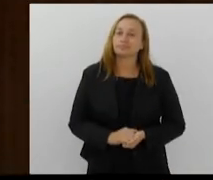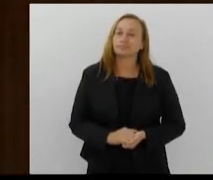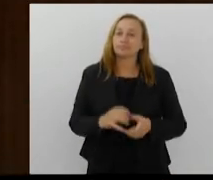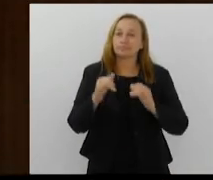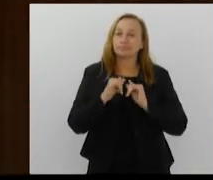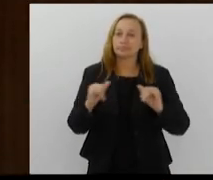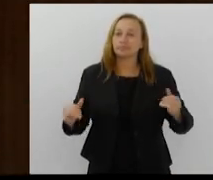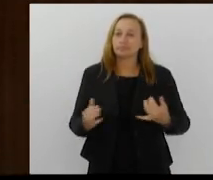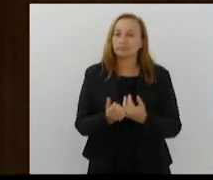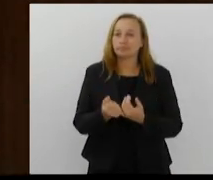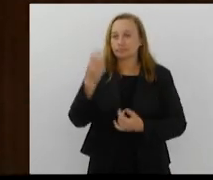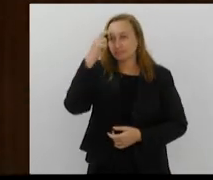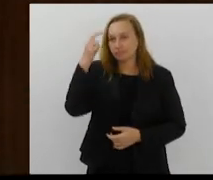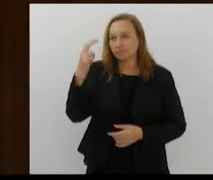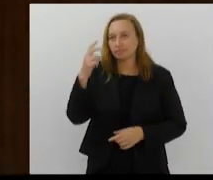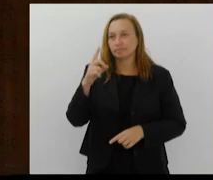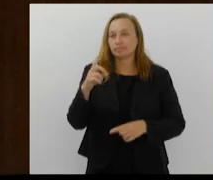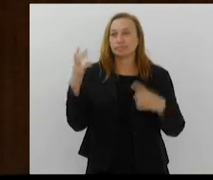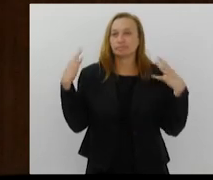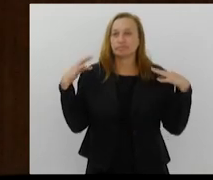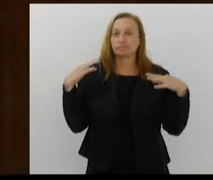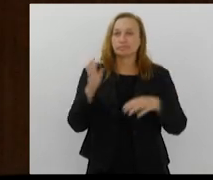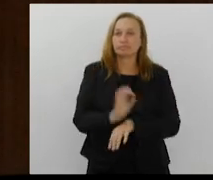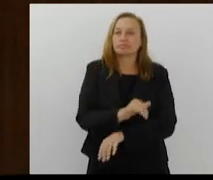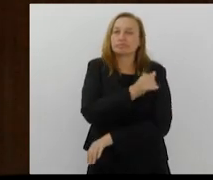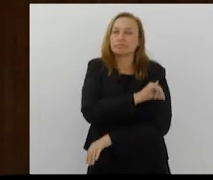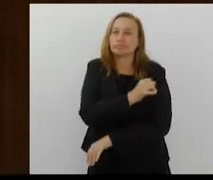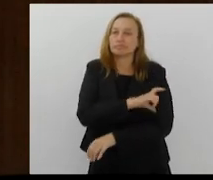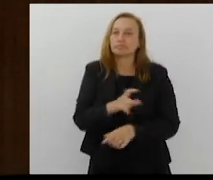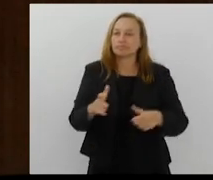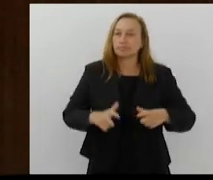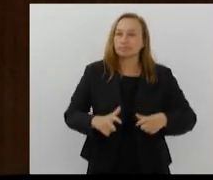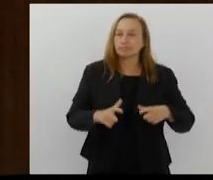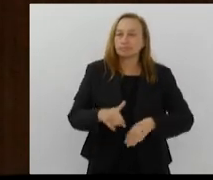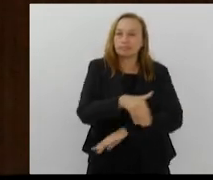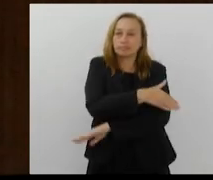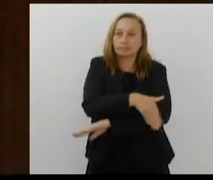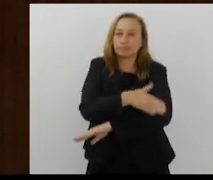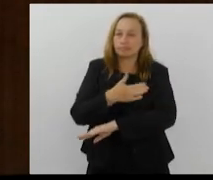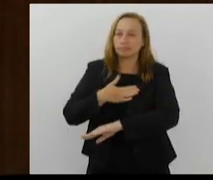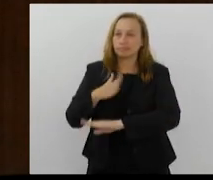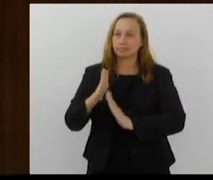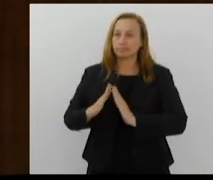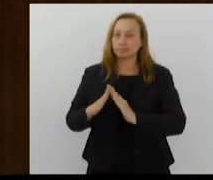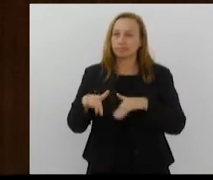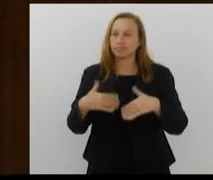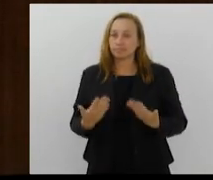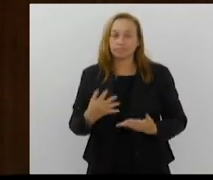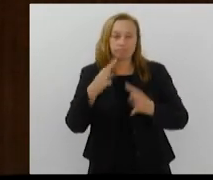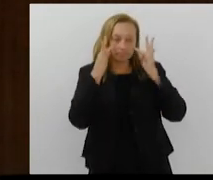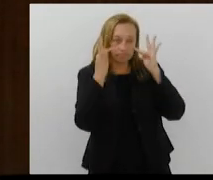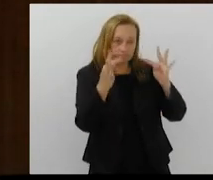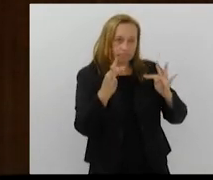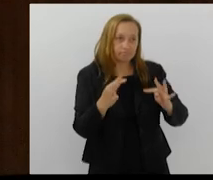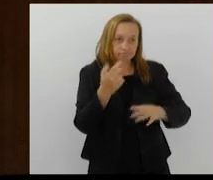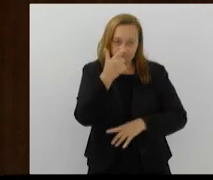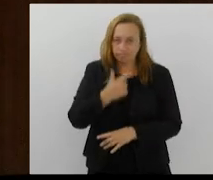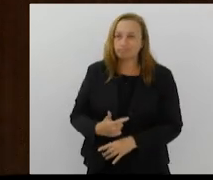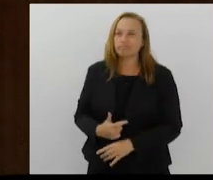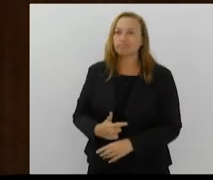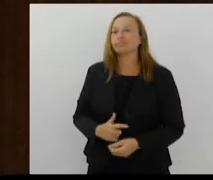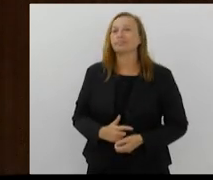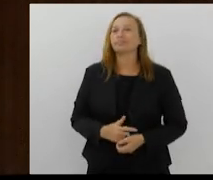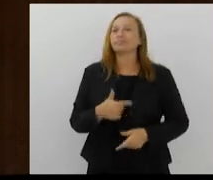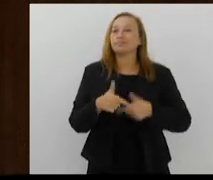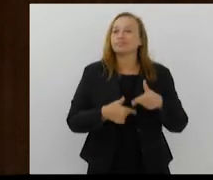declarada Patrimônio Cultural e Turístico do Estado do Rio fica localizada na esquina da minha casa, então eu sou testemunha